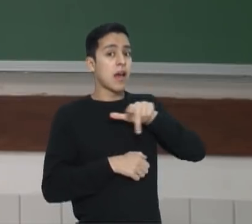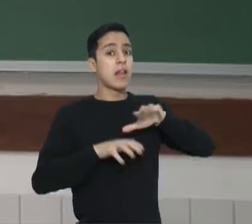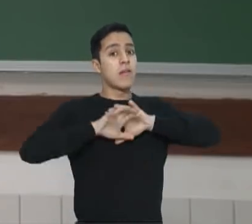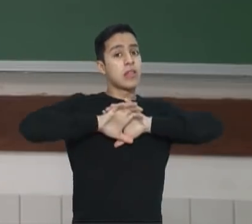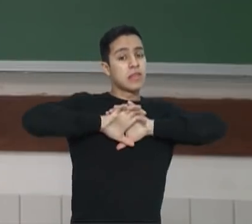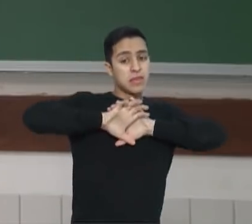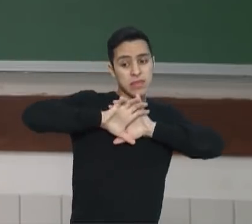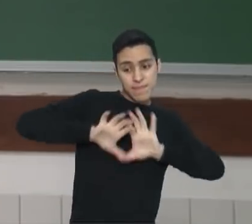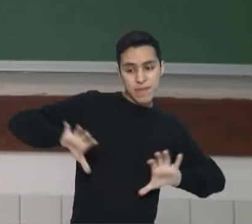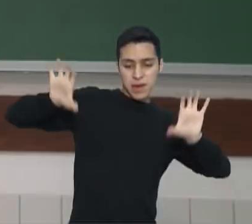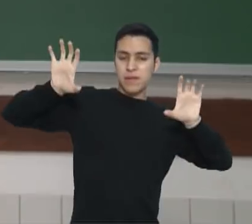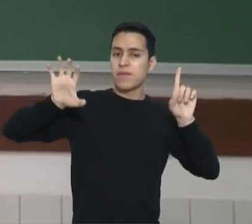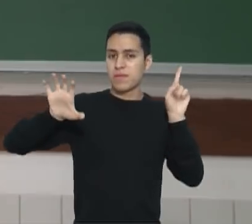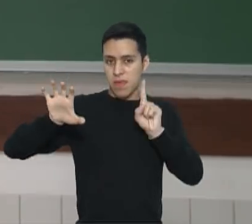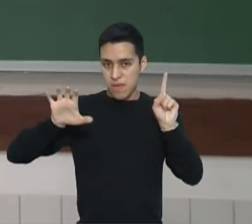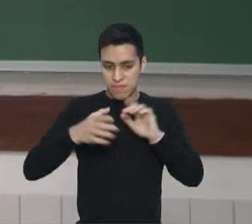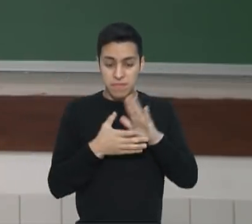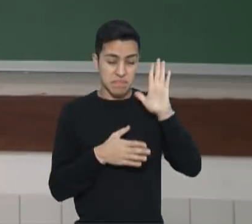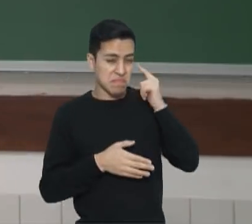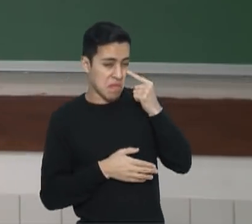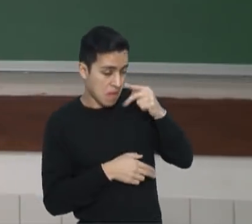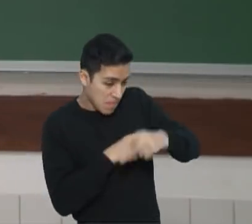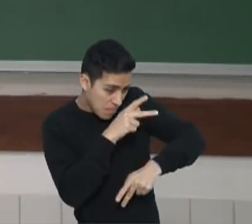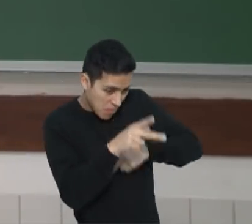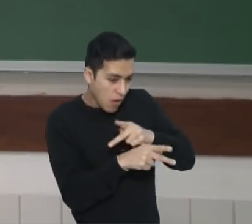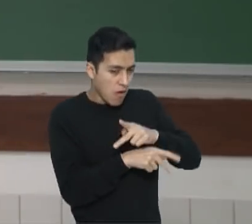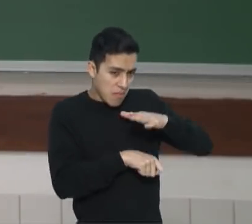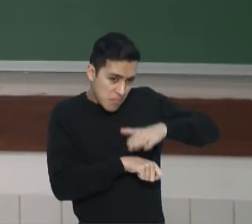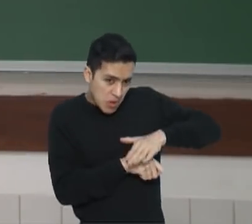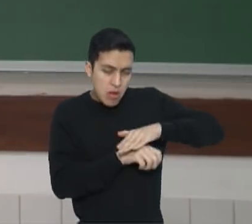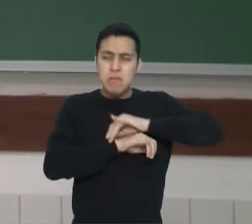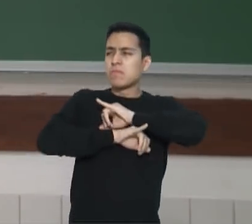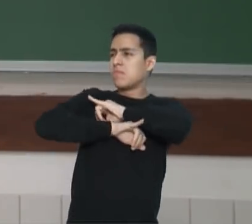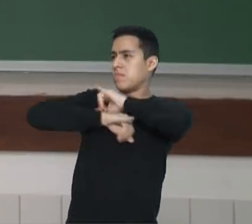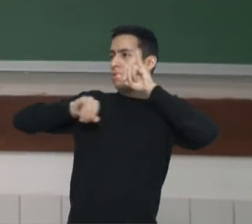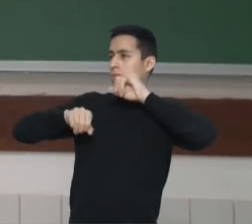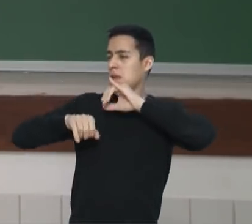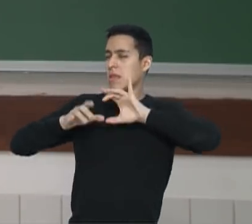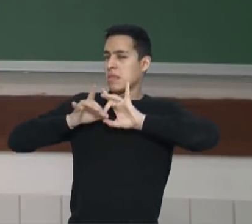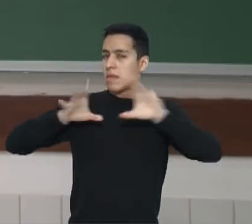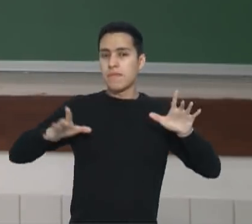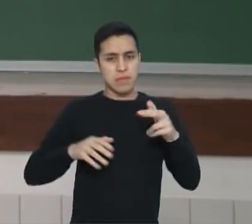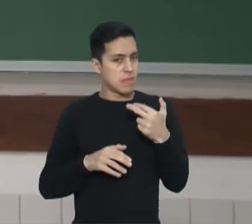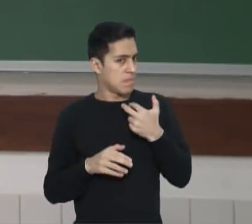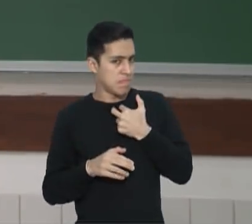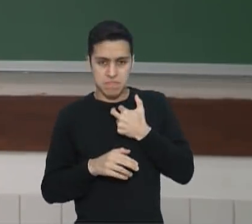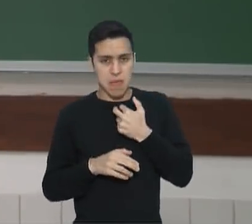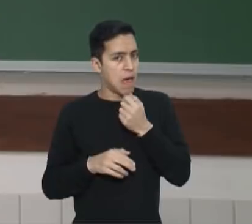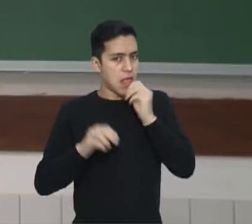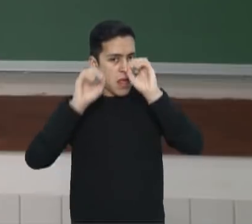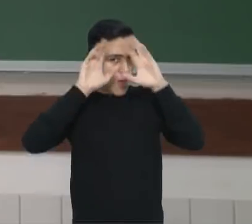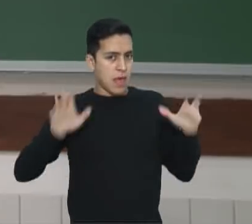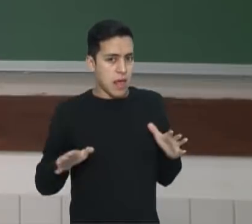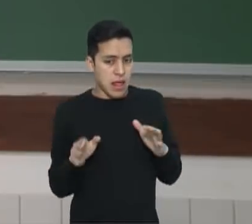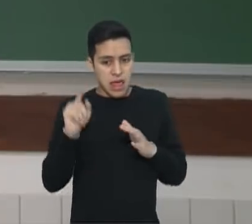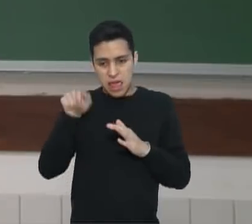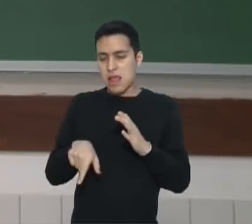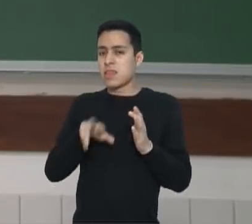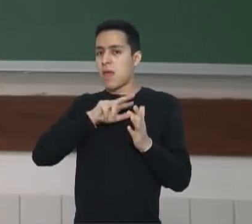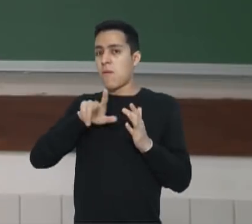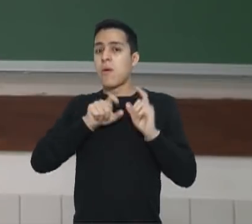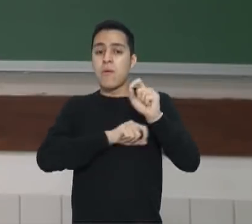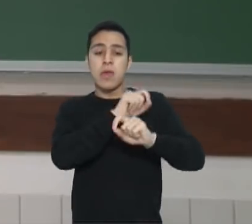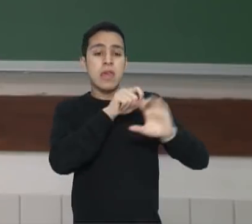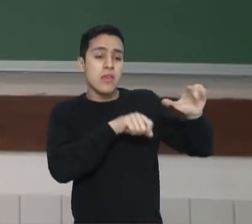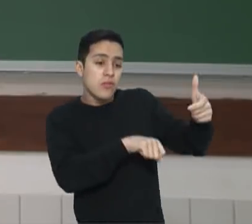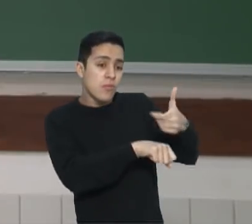separação. Então, essa ideia de que o povo tem o direito de proclamar a própria independência ainda não é bastante claro. Para ele, não se trata disso. A soberania se